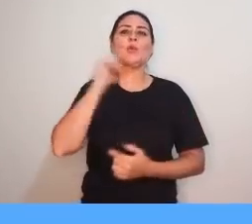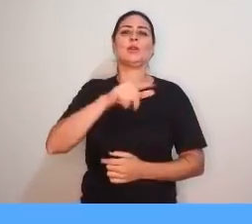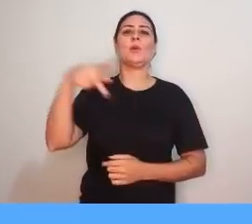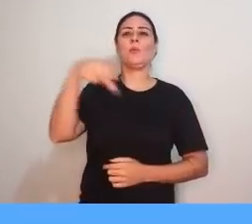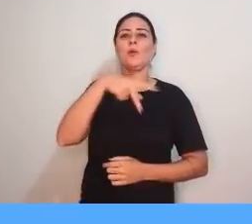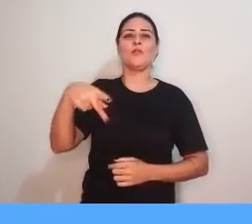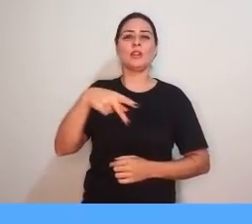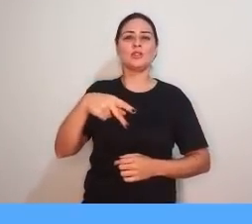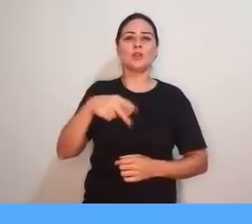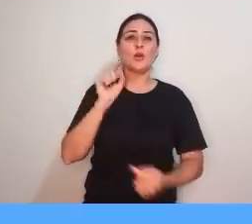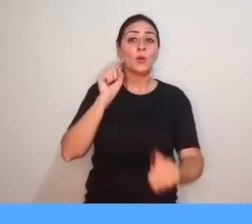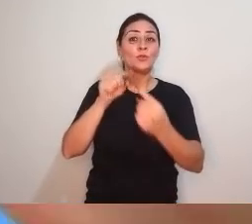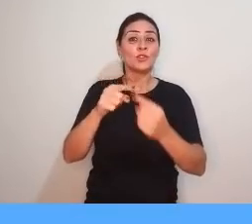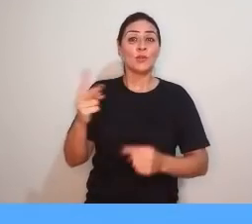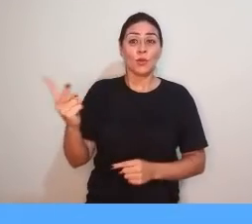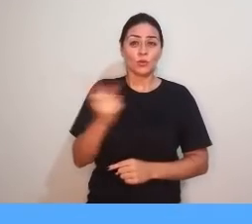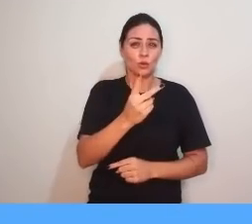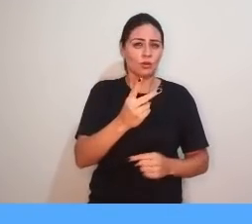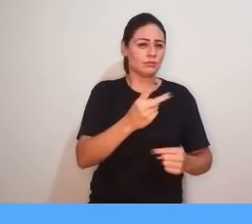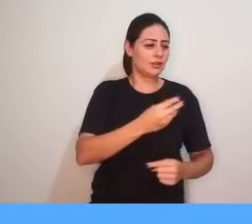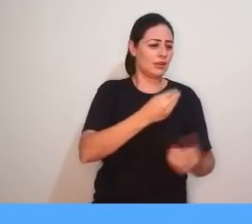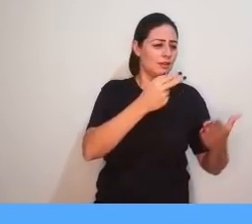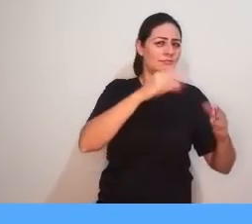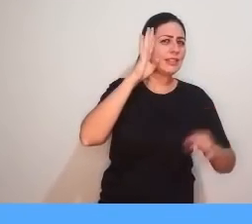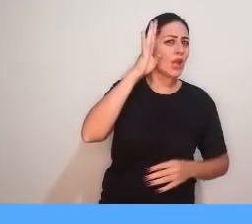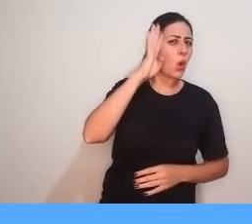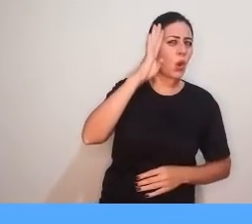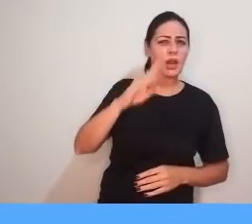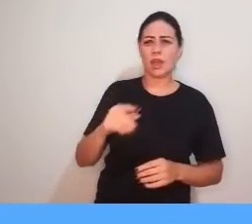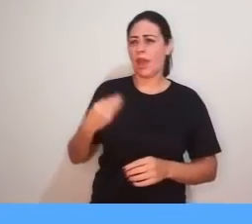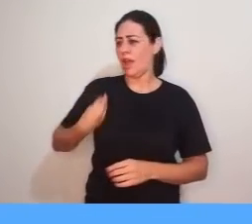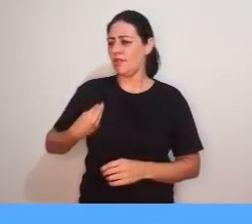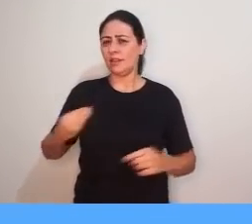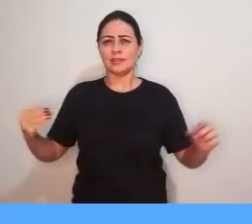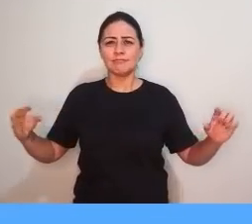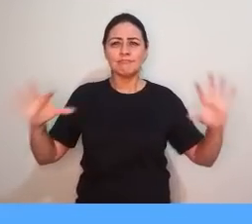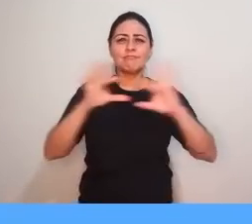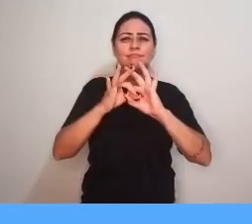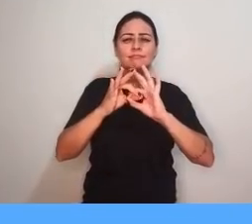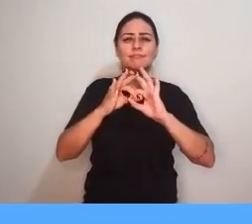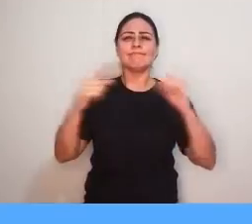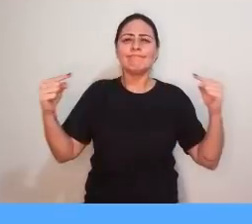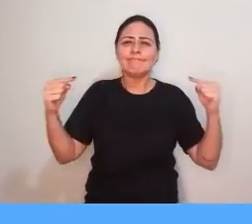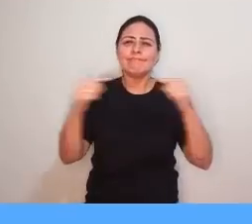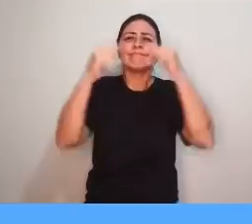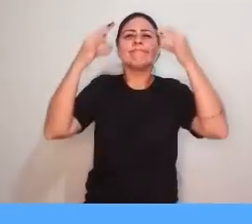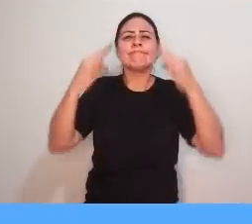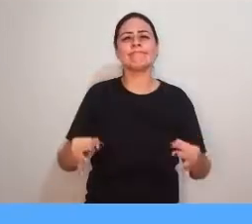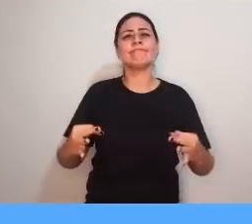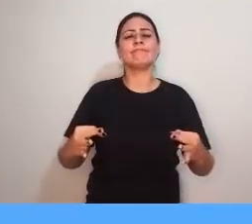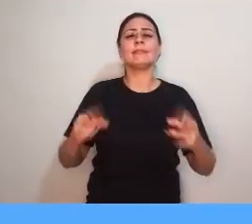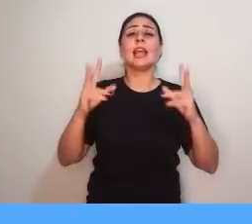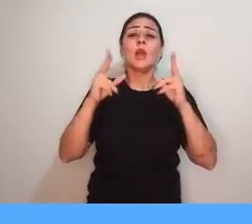os pontos. Né? Que é o que Vygotsky defende lá, né, da zona do desenvolvimento proximal, aquela coisa toda lá do